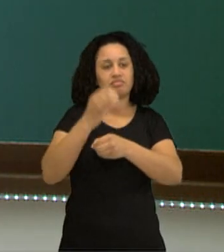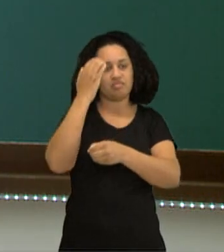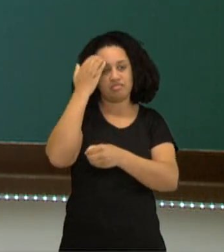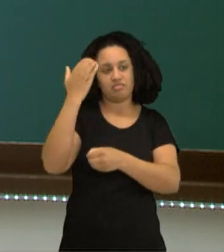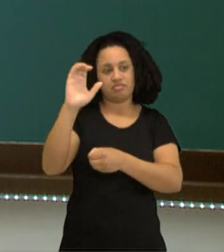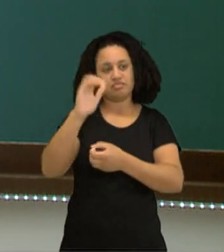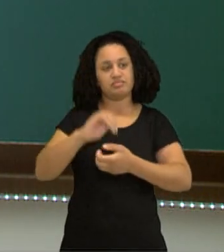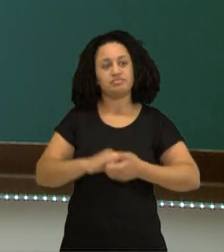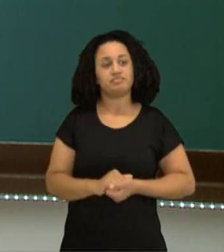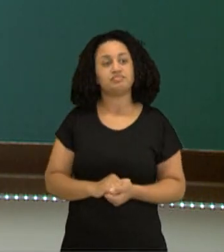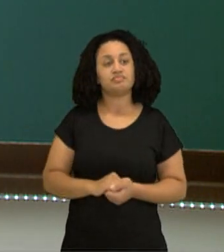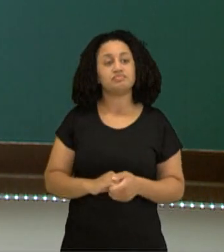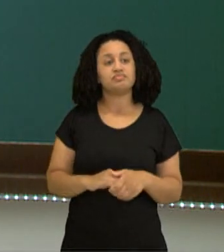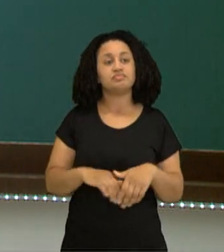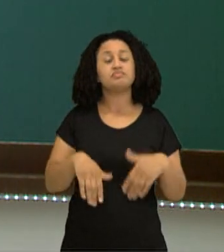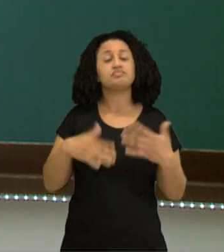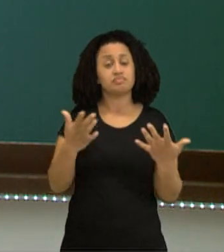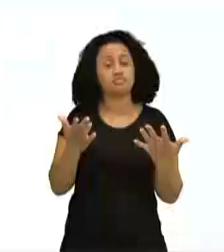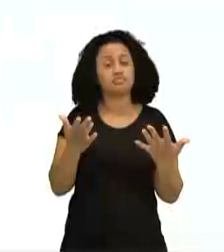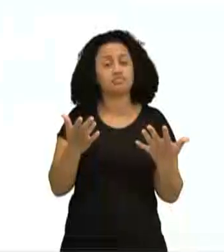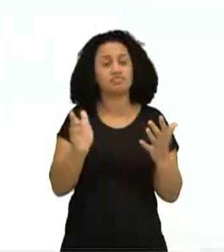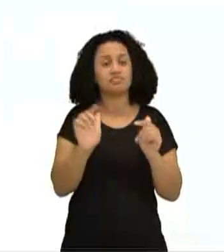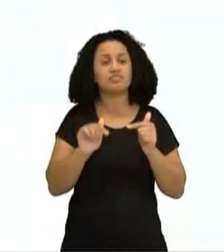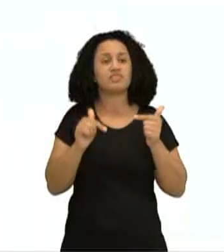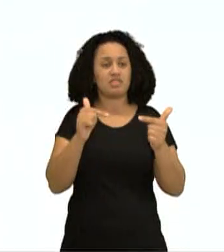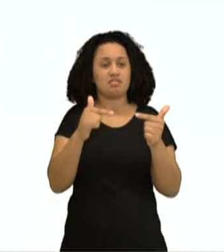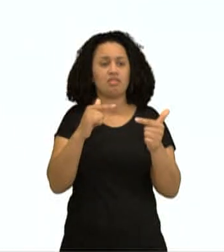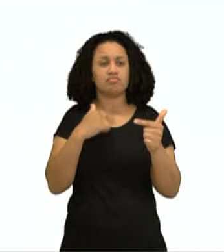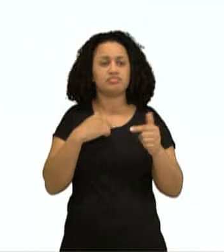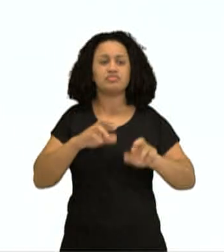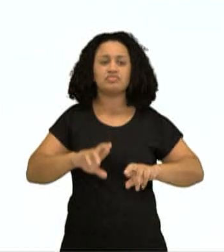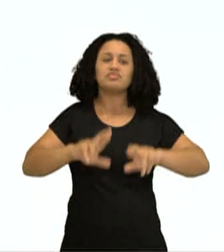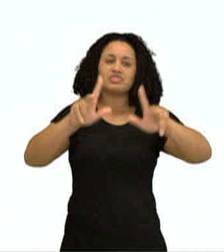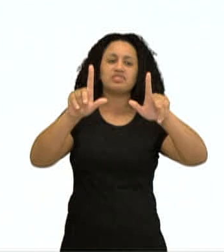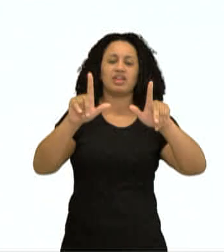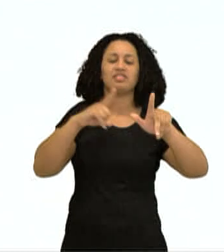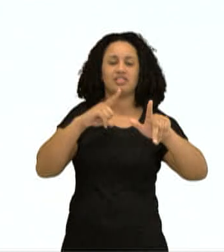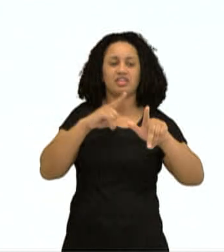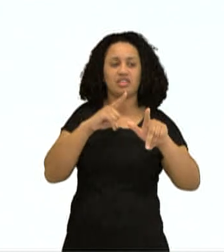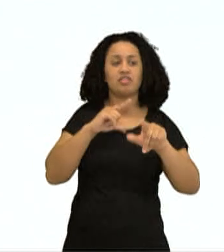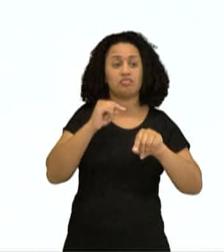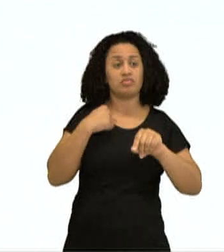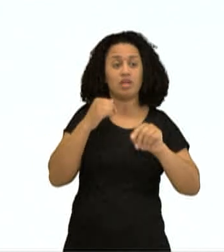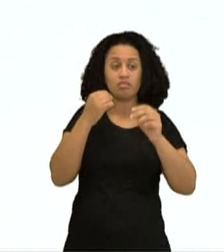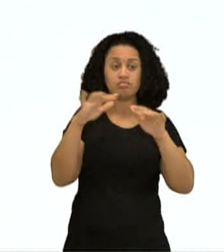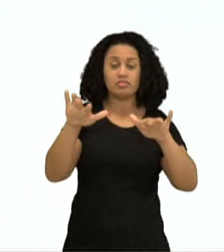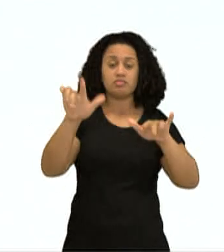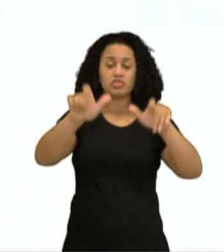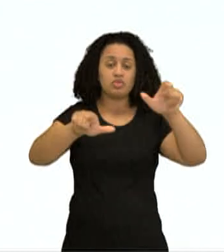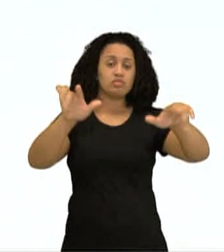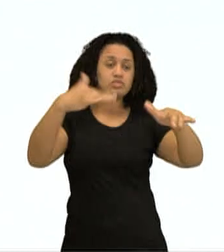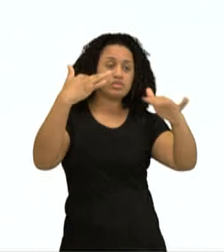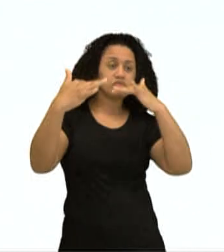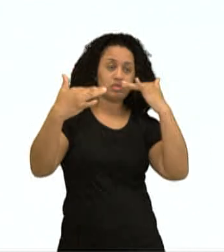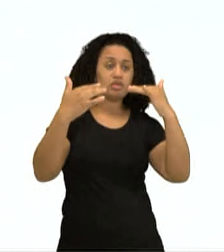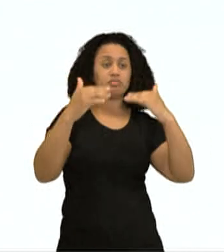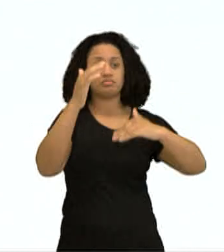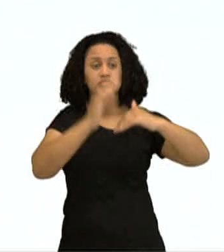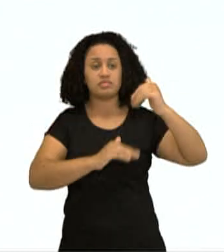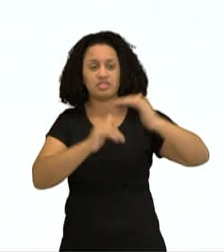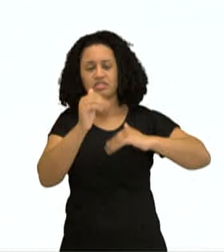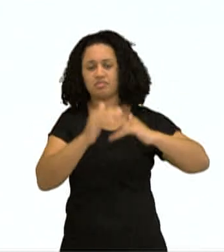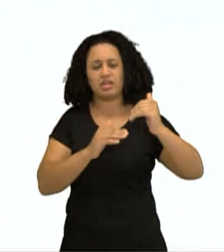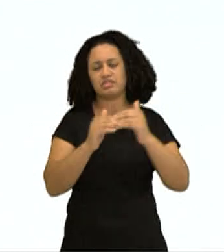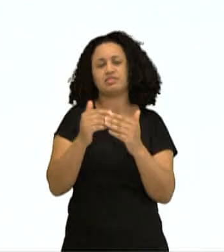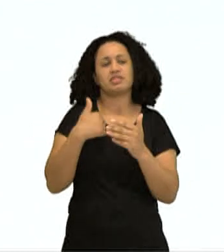Curitiba. Gente, por meio de uma ação inusitada e divertida, quisemos chamar a atenção das pessoas para essas atividades que são